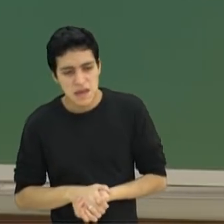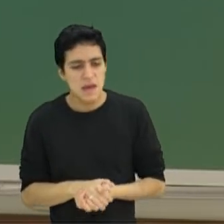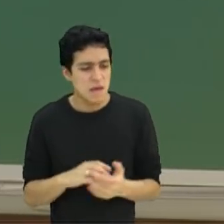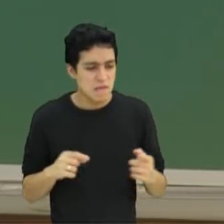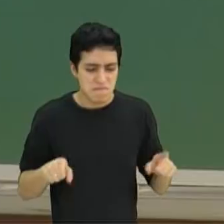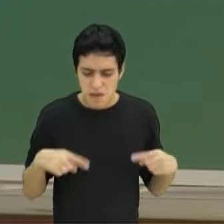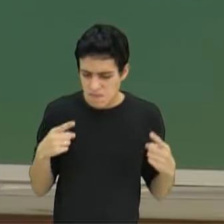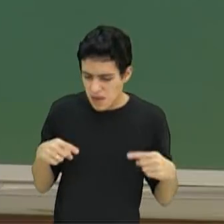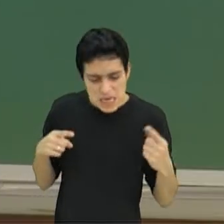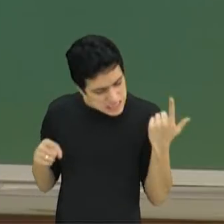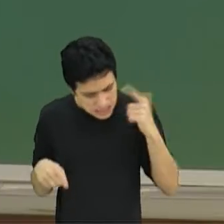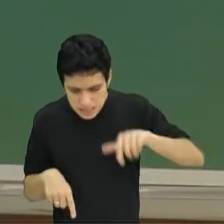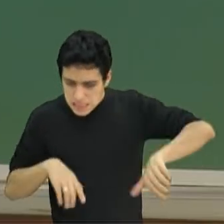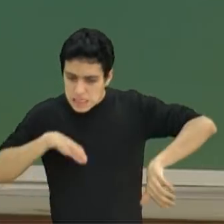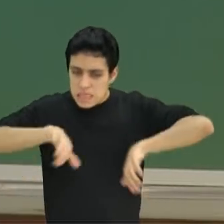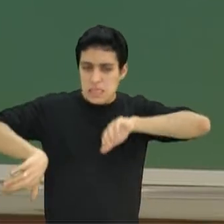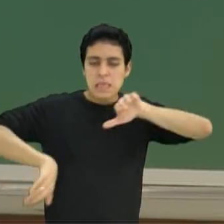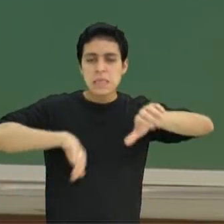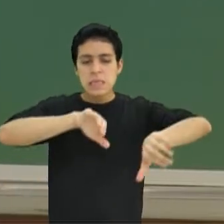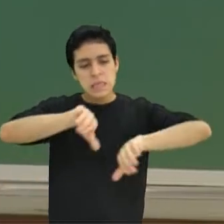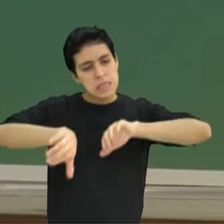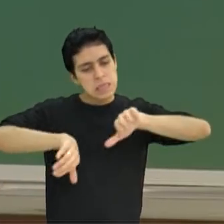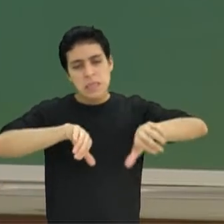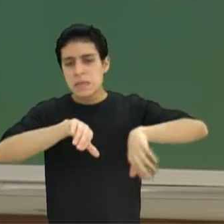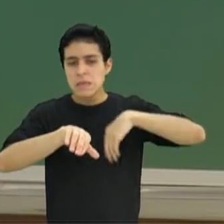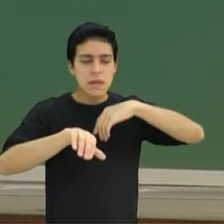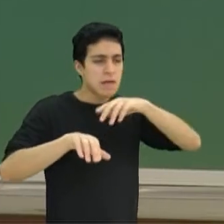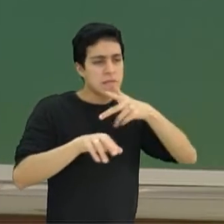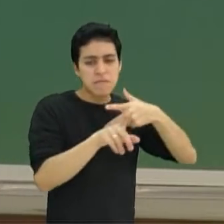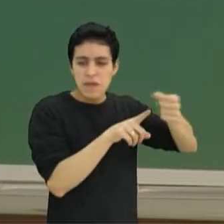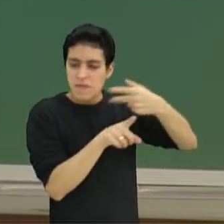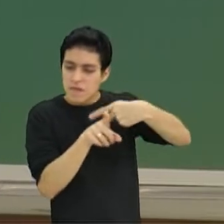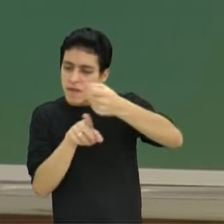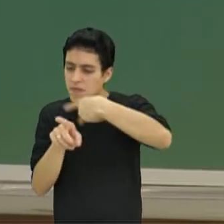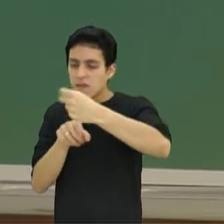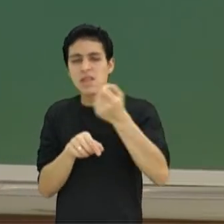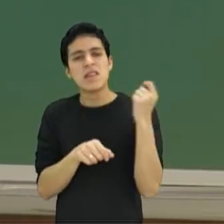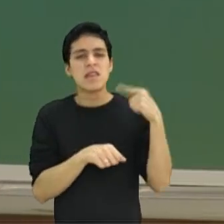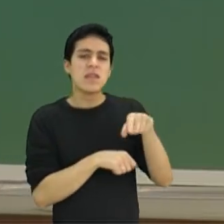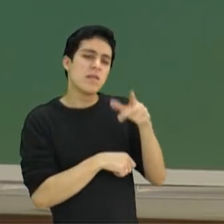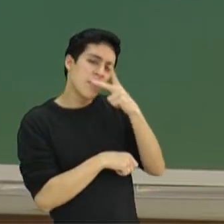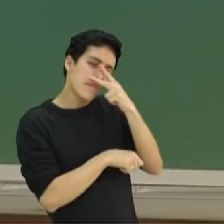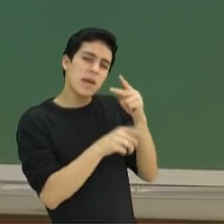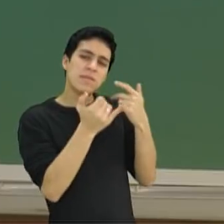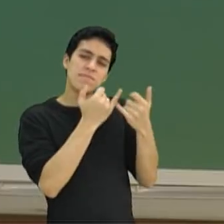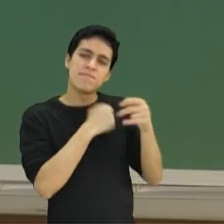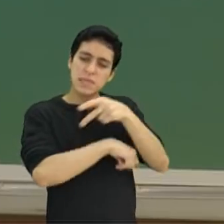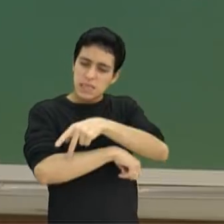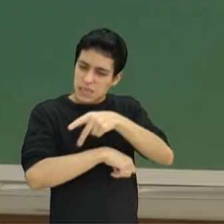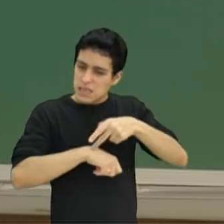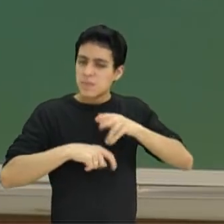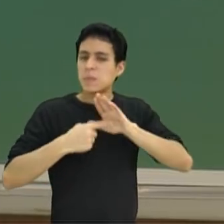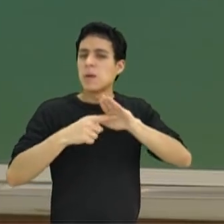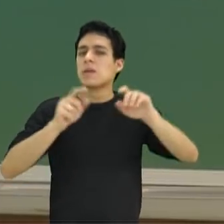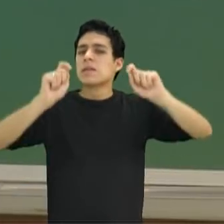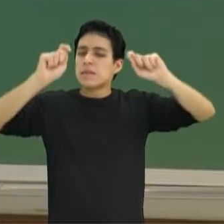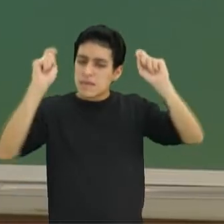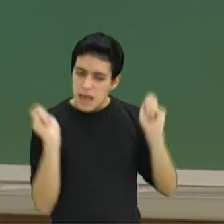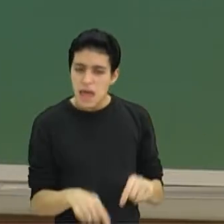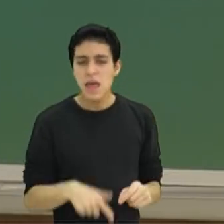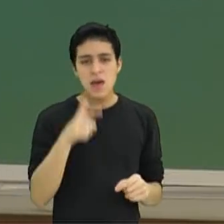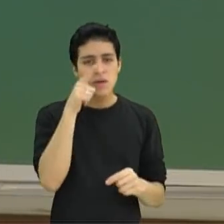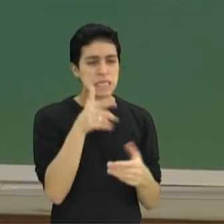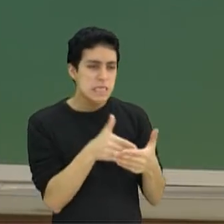desafios e ser vitorioso. Essa ideia é uma ideia pedagógica, né, para mostrar que é possível ultrapassar